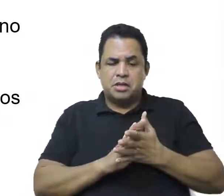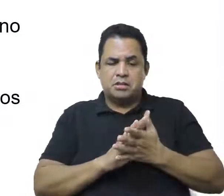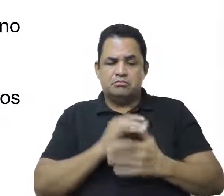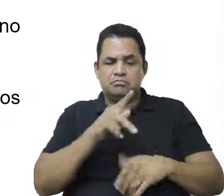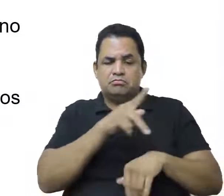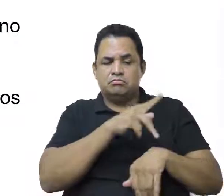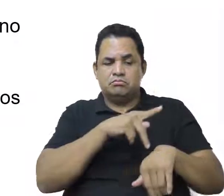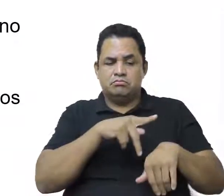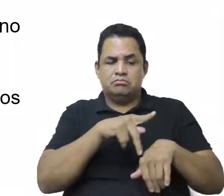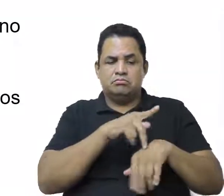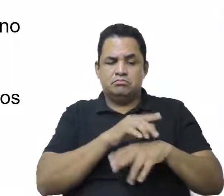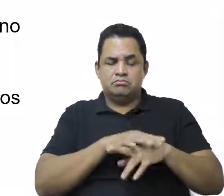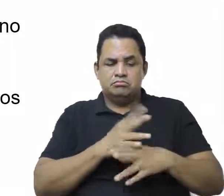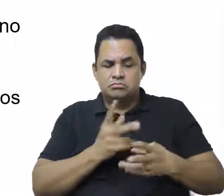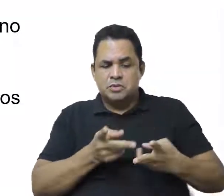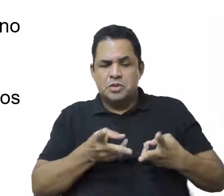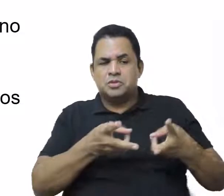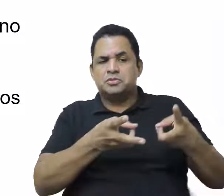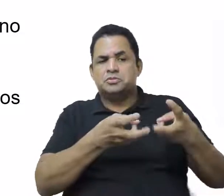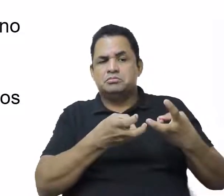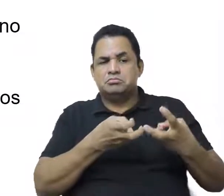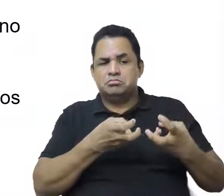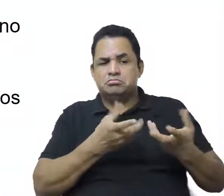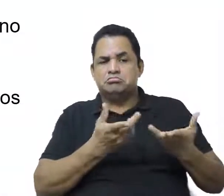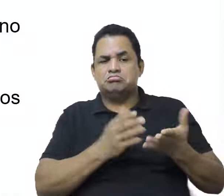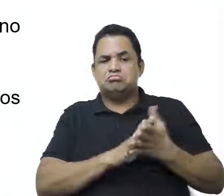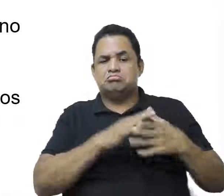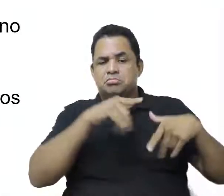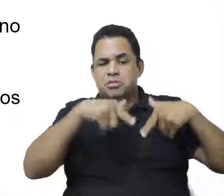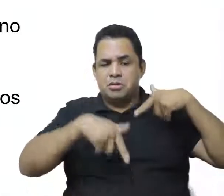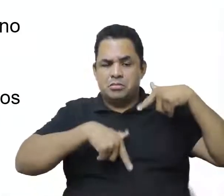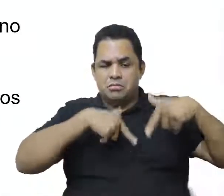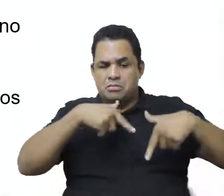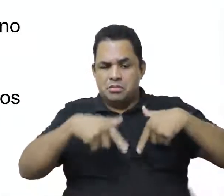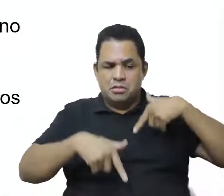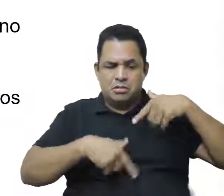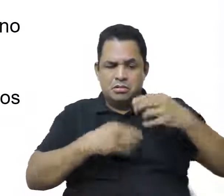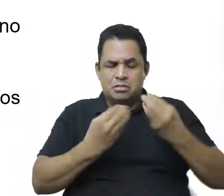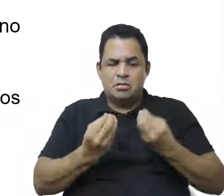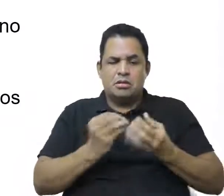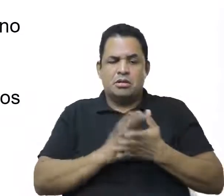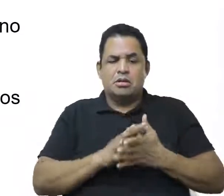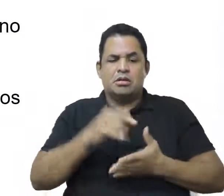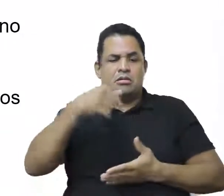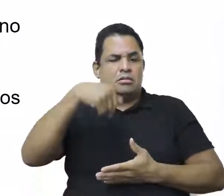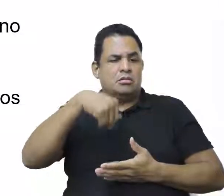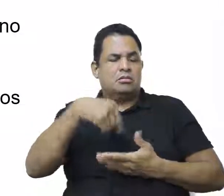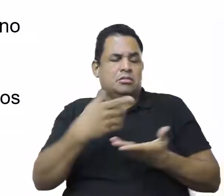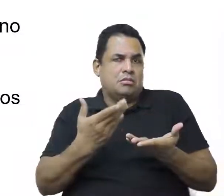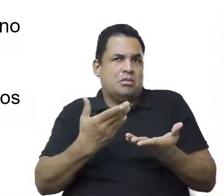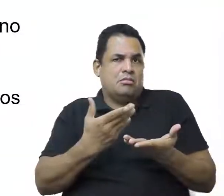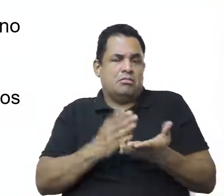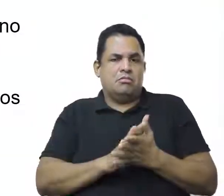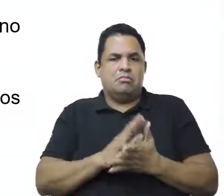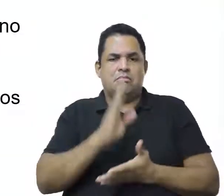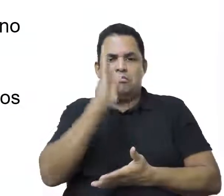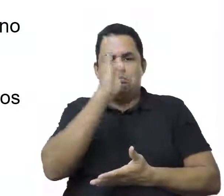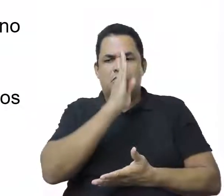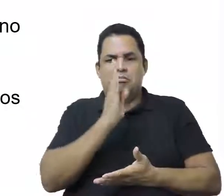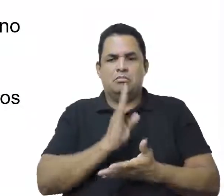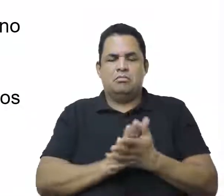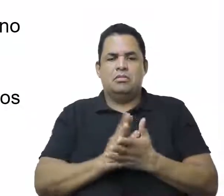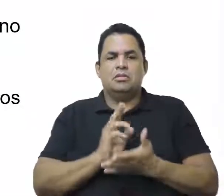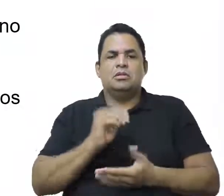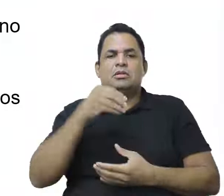países que foram explorados, explorada a mão de obra, como o nosso país, né, o Brasil, dentro